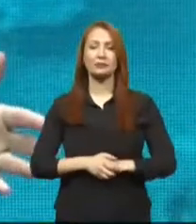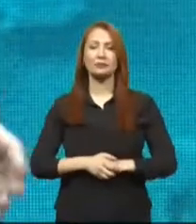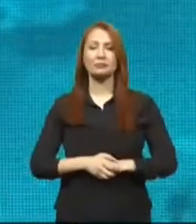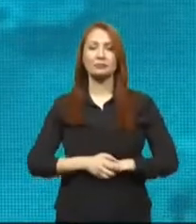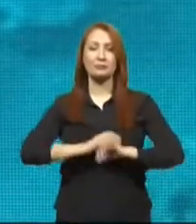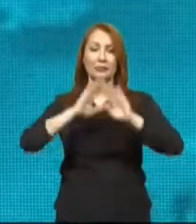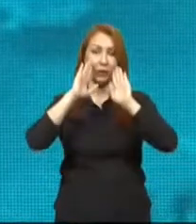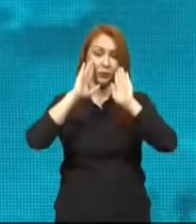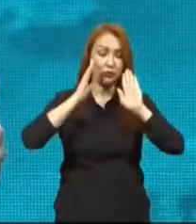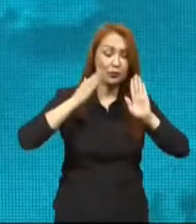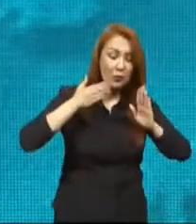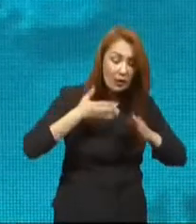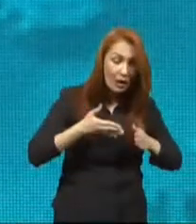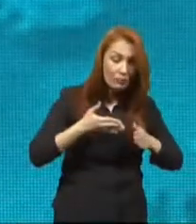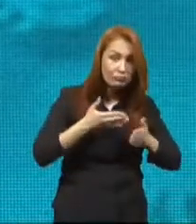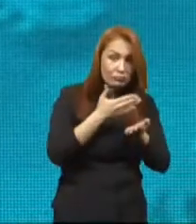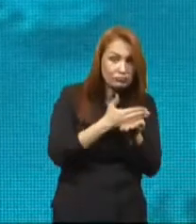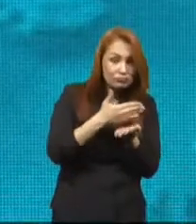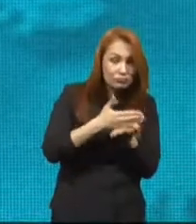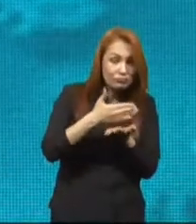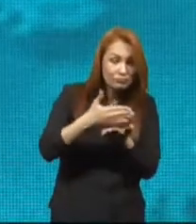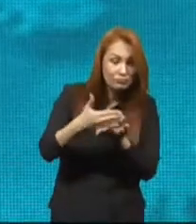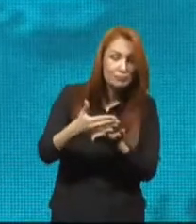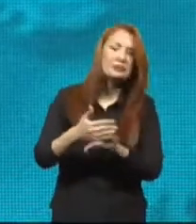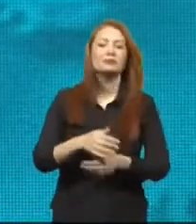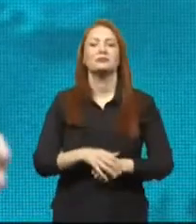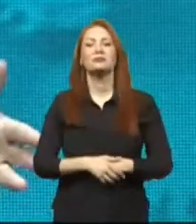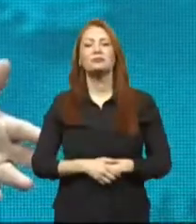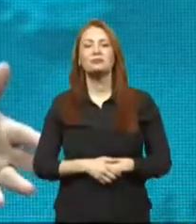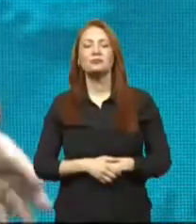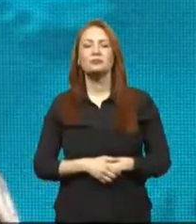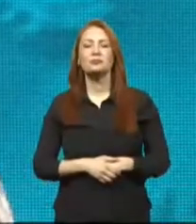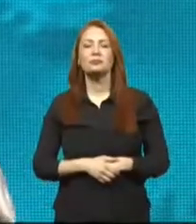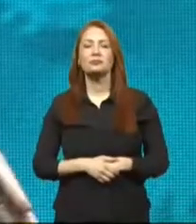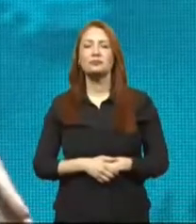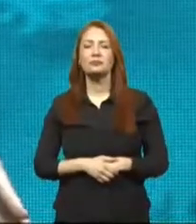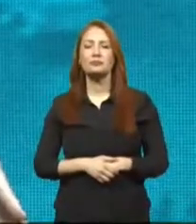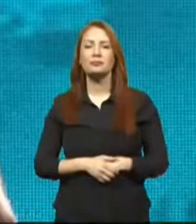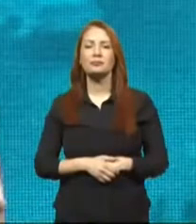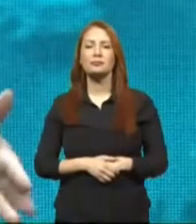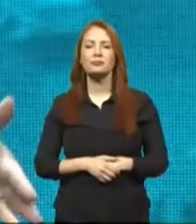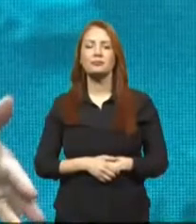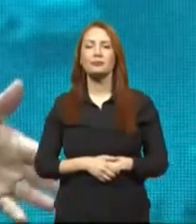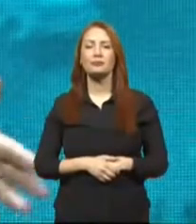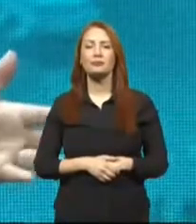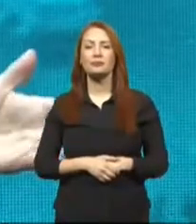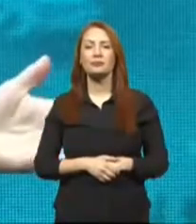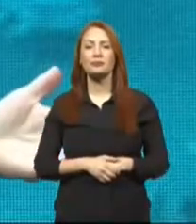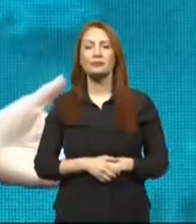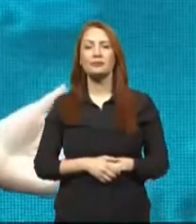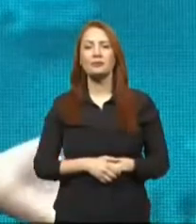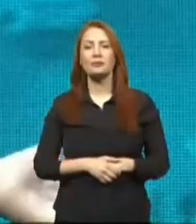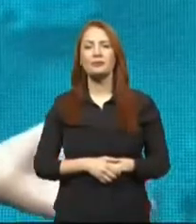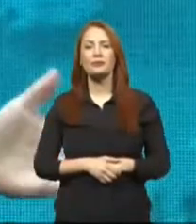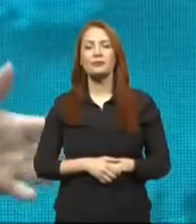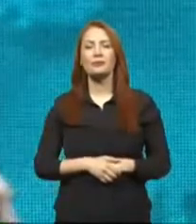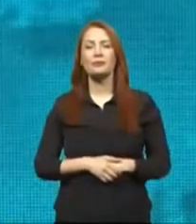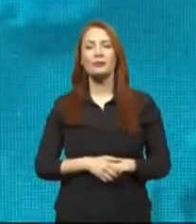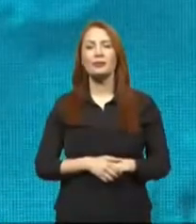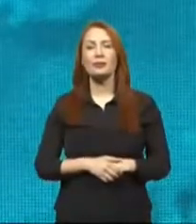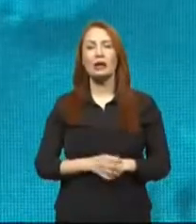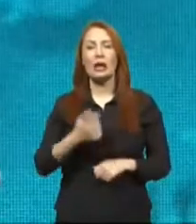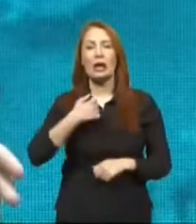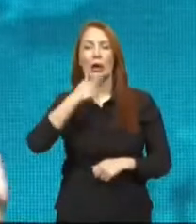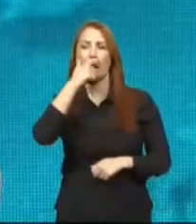debruçar nessas etapas, né? Eu imagino que deve ser como aos moldes da Lei da Cultura,